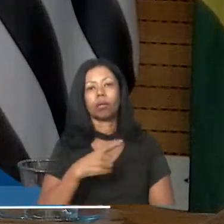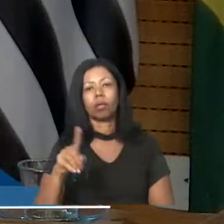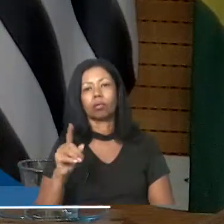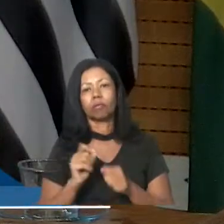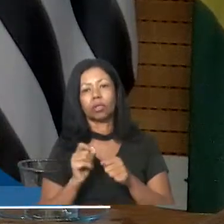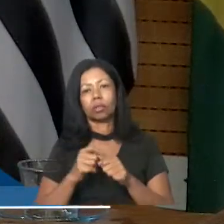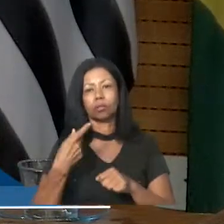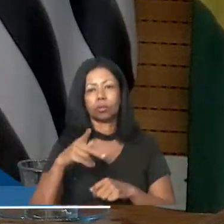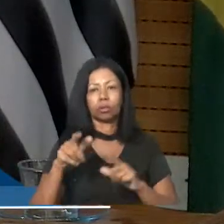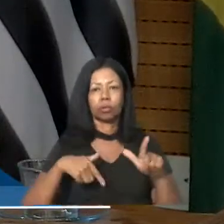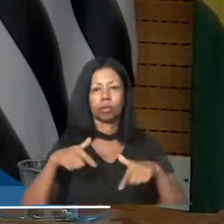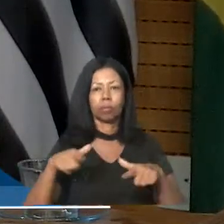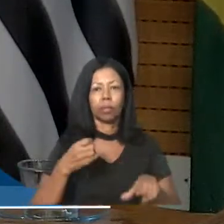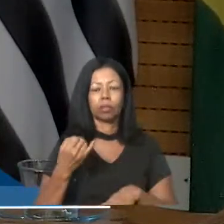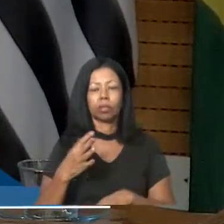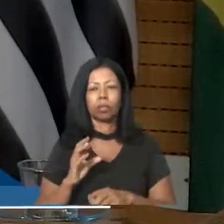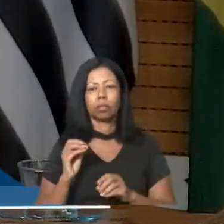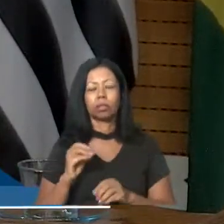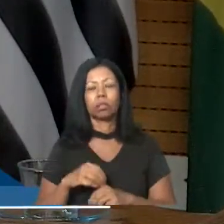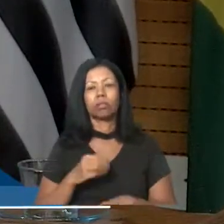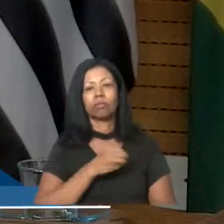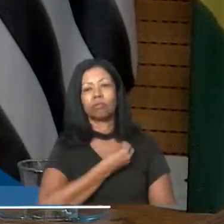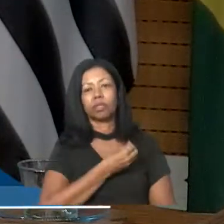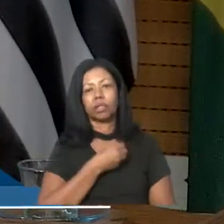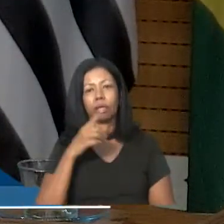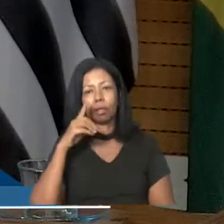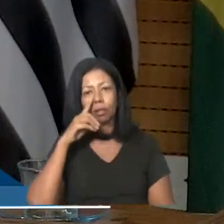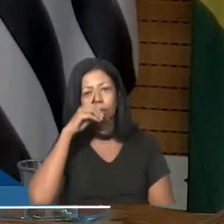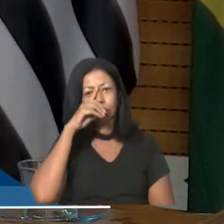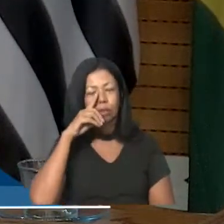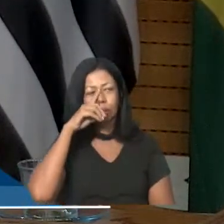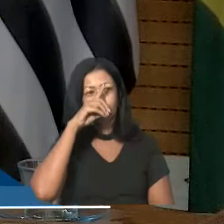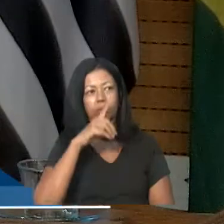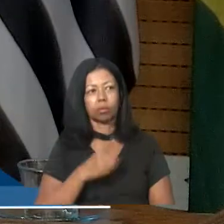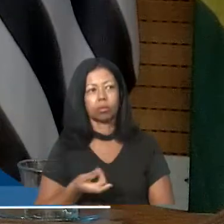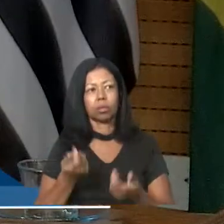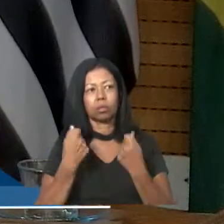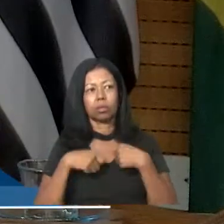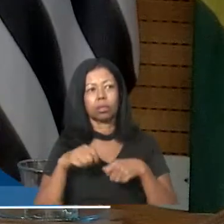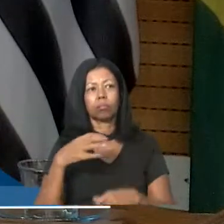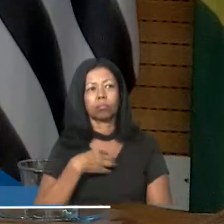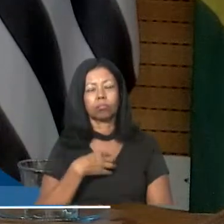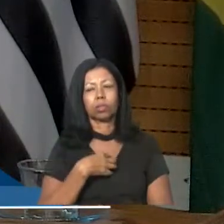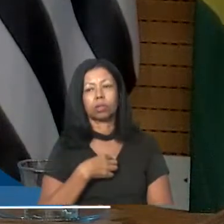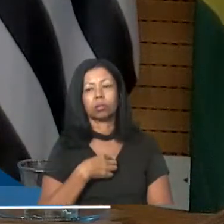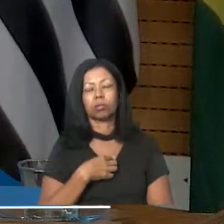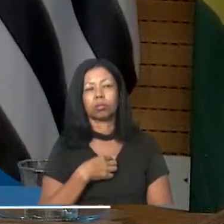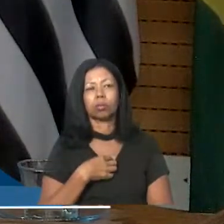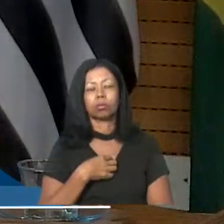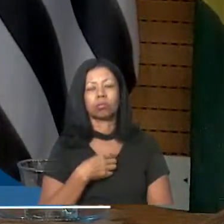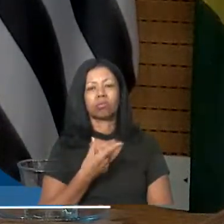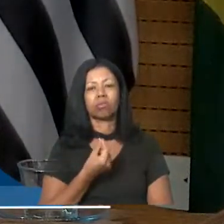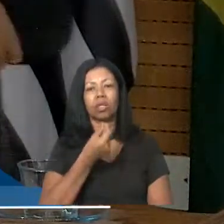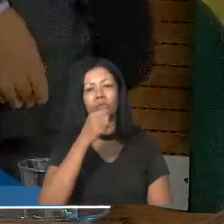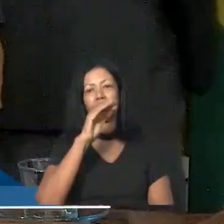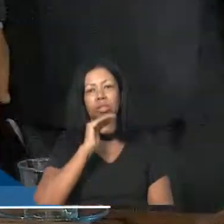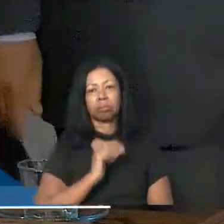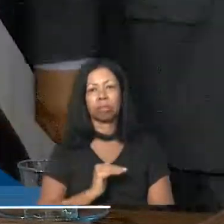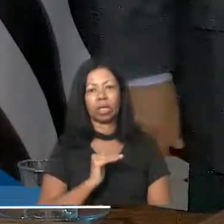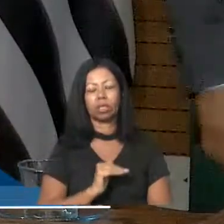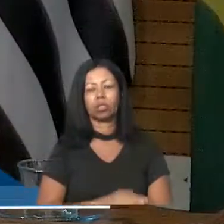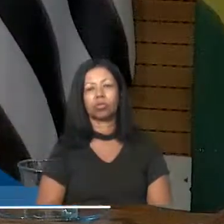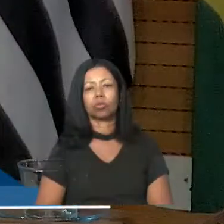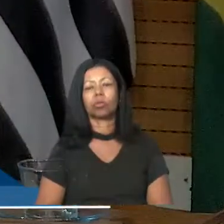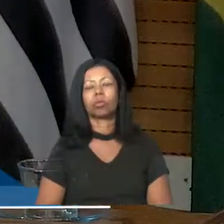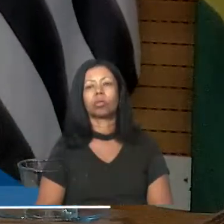a sua função, muitas vezes colocando a sua vida em risco, e ganham uma condição irrisória de valores. E